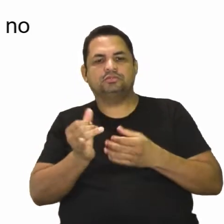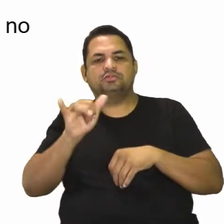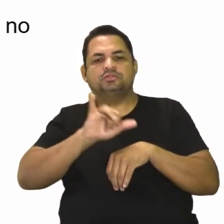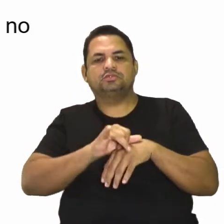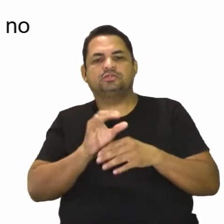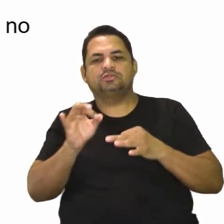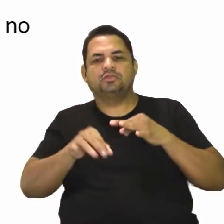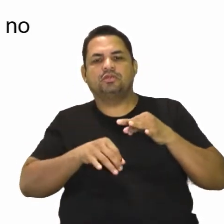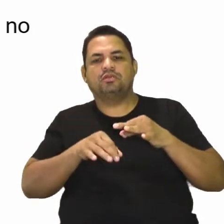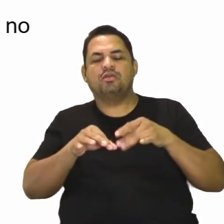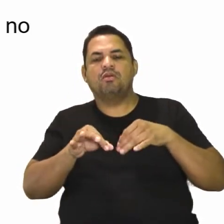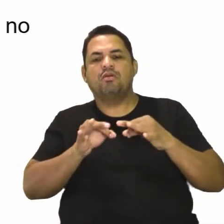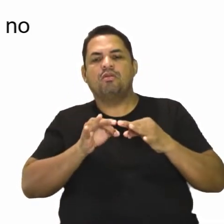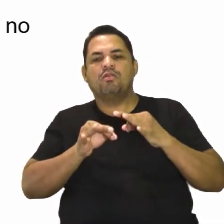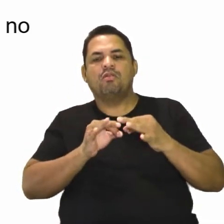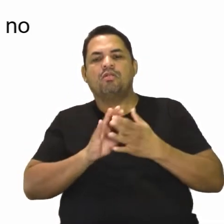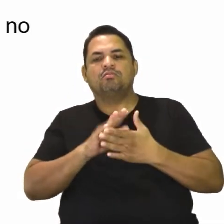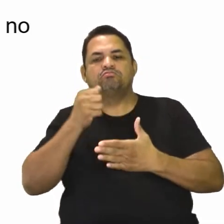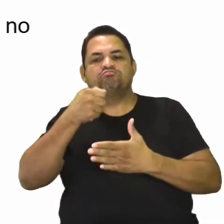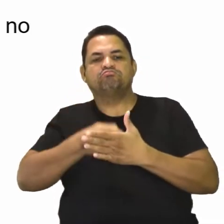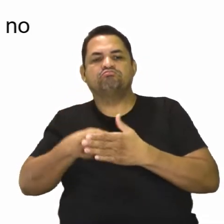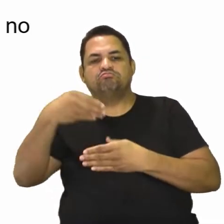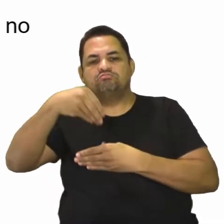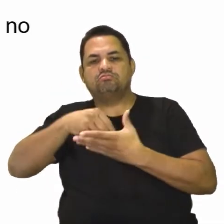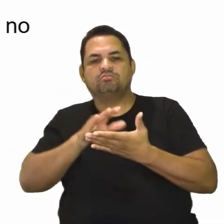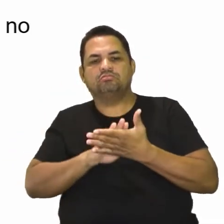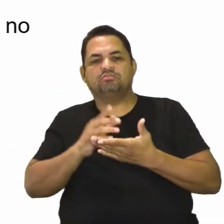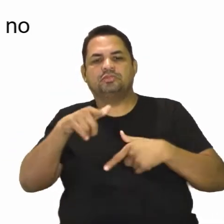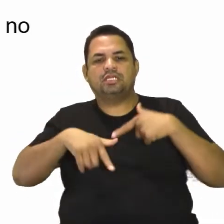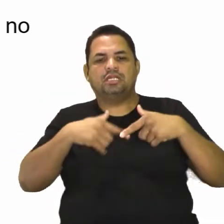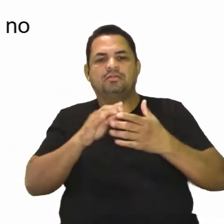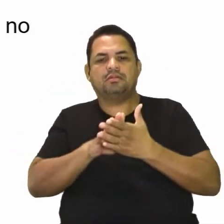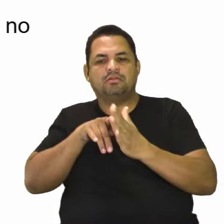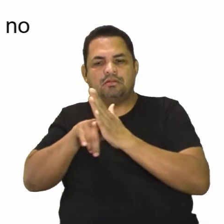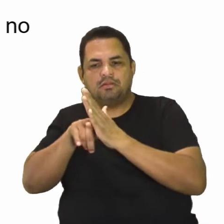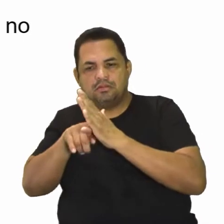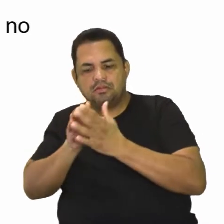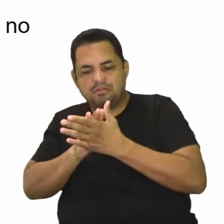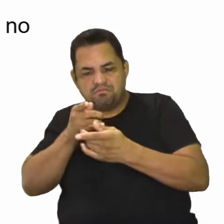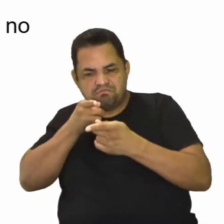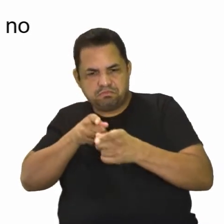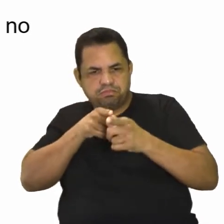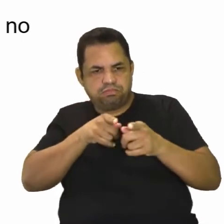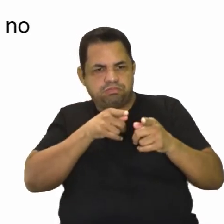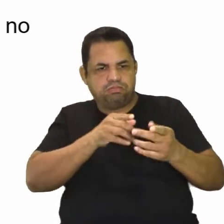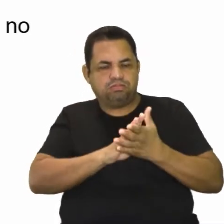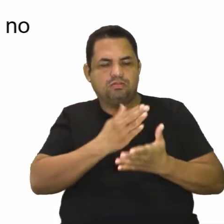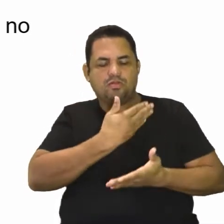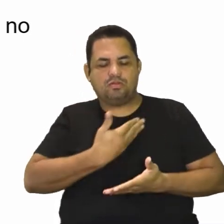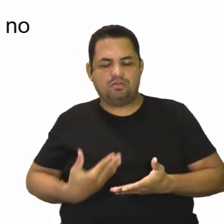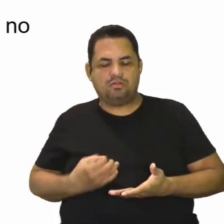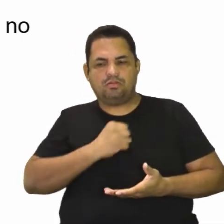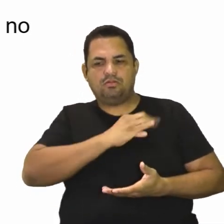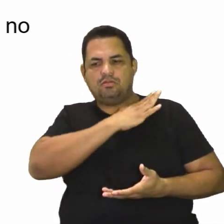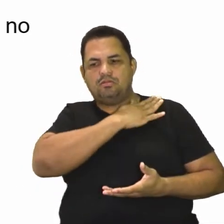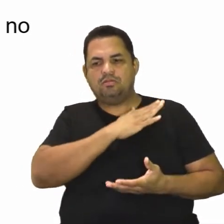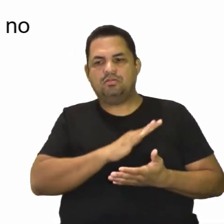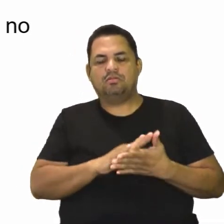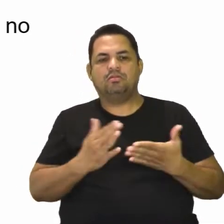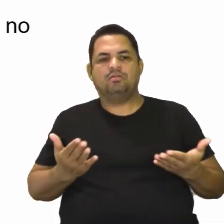e Defesa Interna, que atuava como Centro de Investigação e Repressão do governo militar?